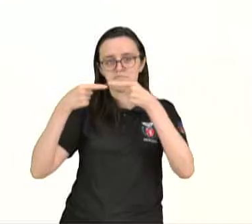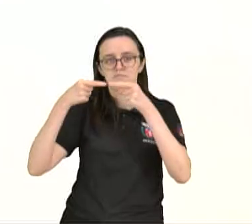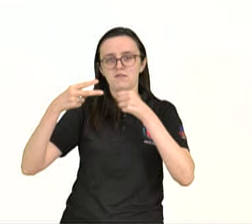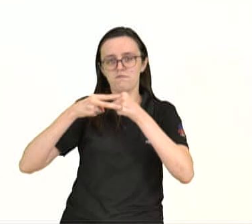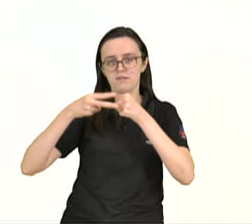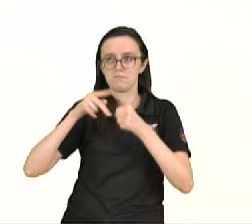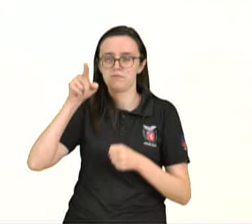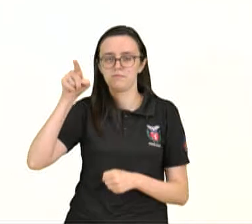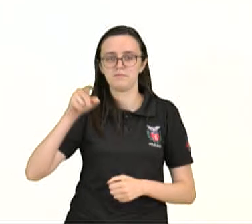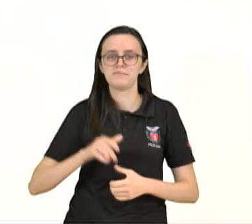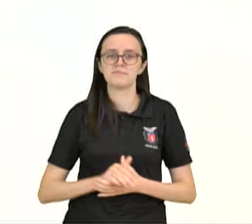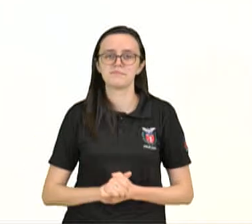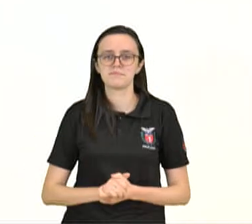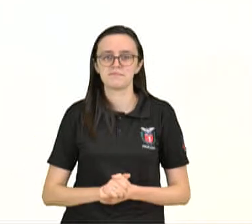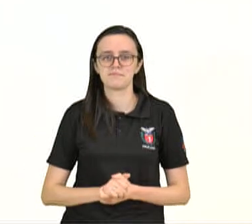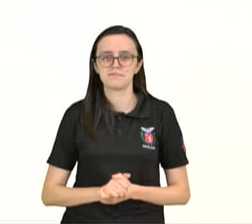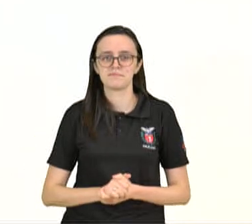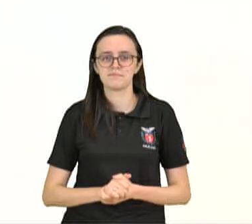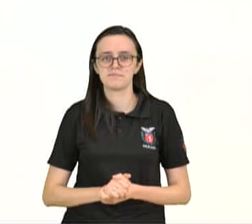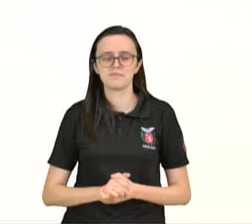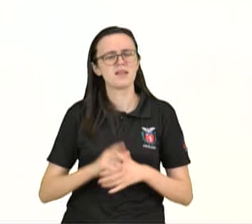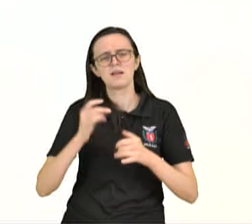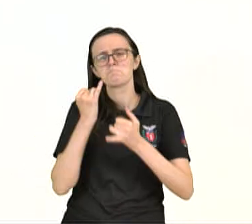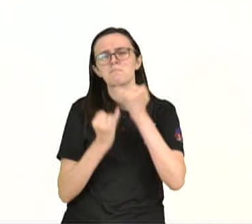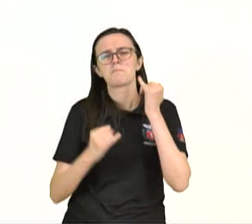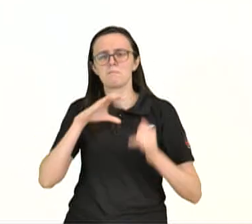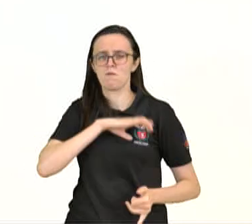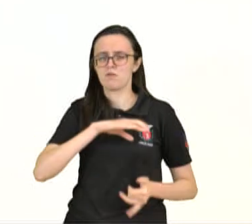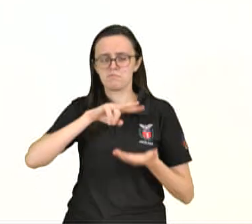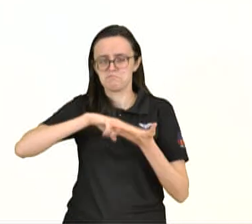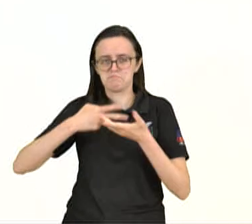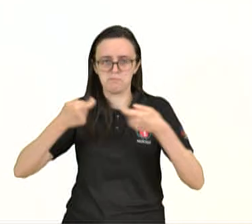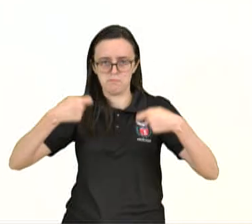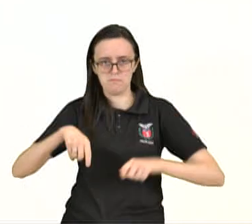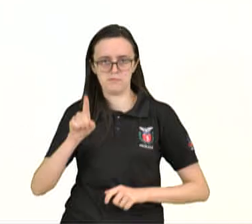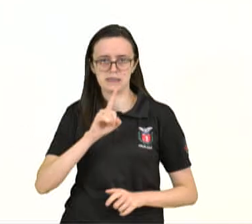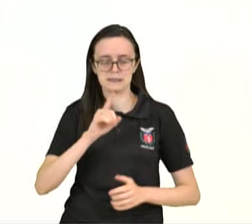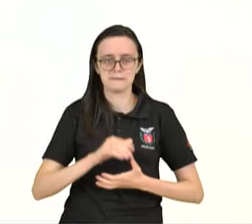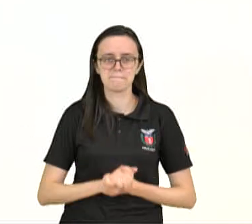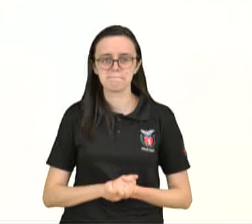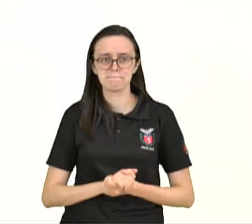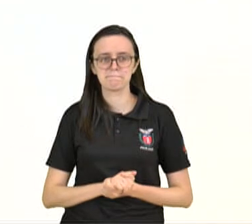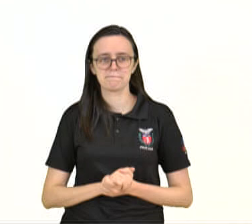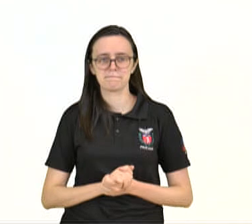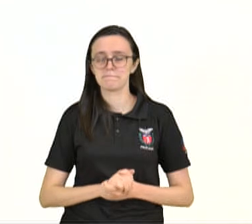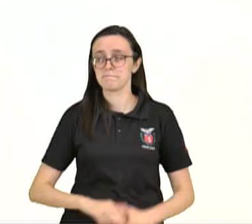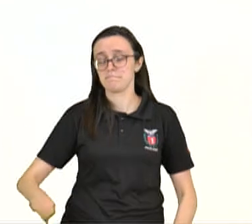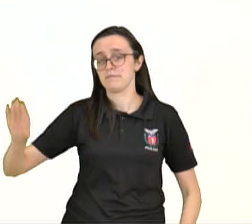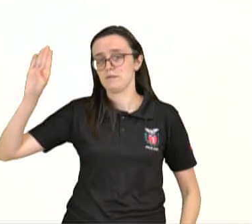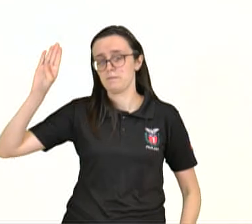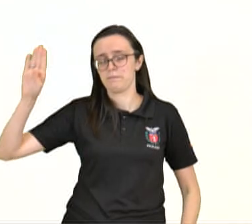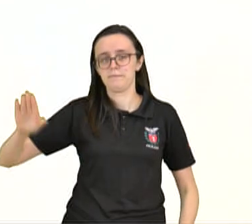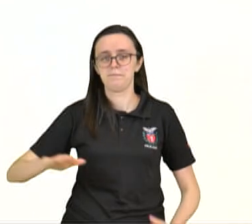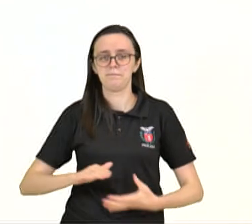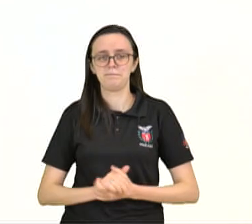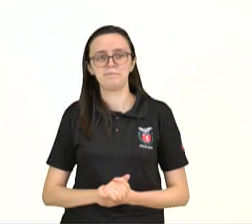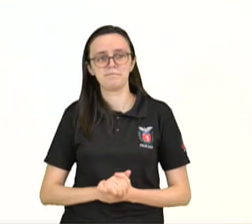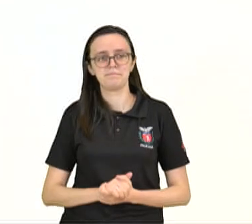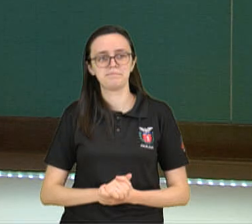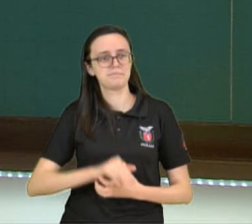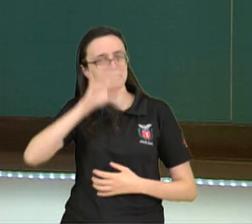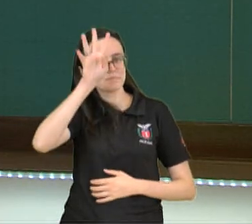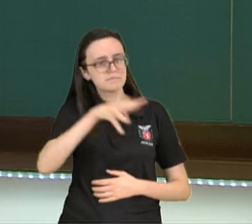pasaportes vencidos. Não precisa de tradução, né? Igual ao português. Yo. Olha a tabelinha.